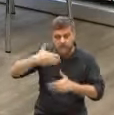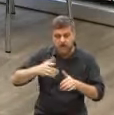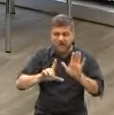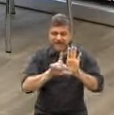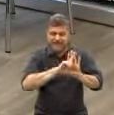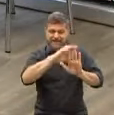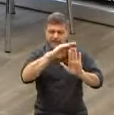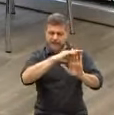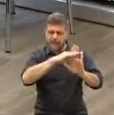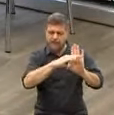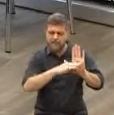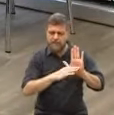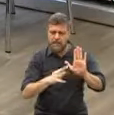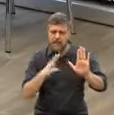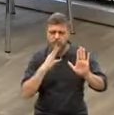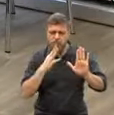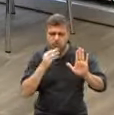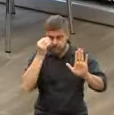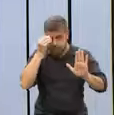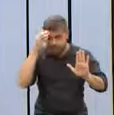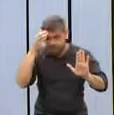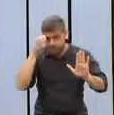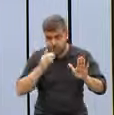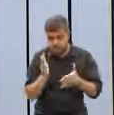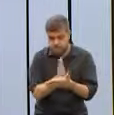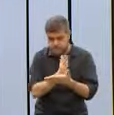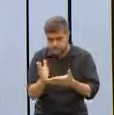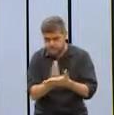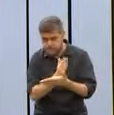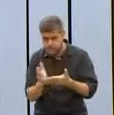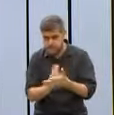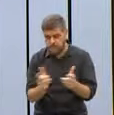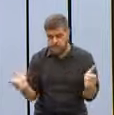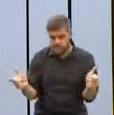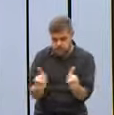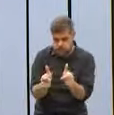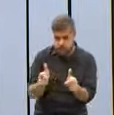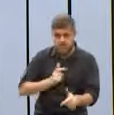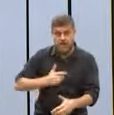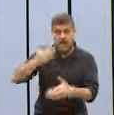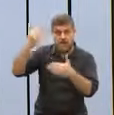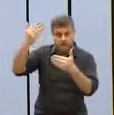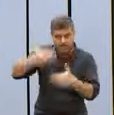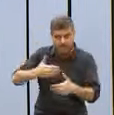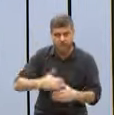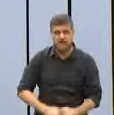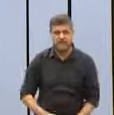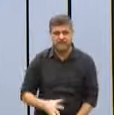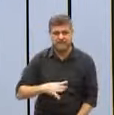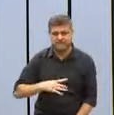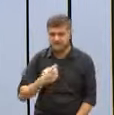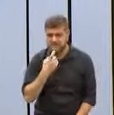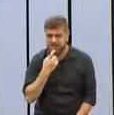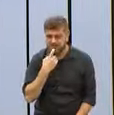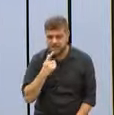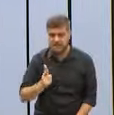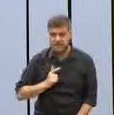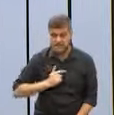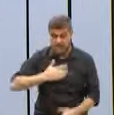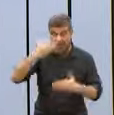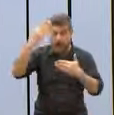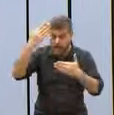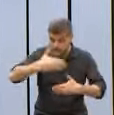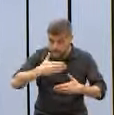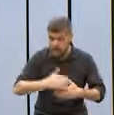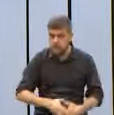uma prova de legislação, conhecimentos gerais, enfim, eliminatória, uma prova de alto nível. Campinas é uma das